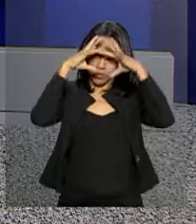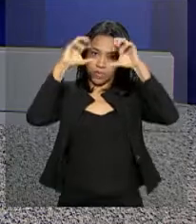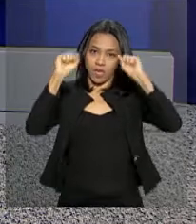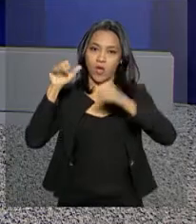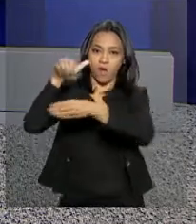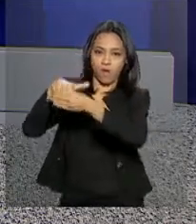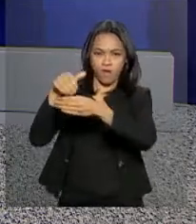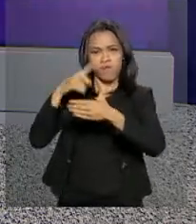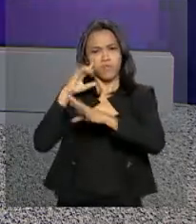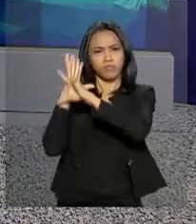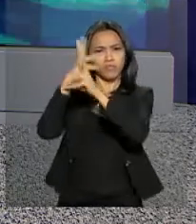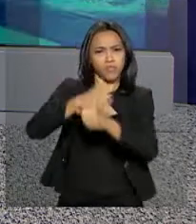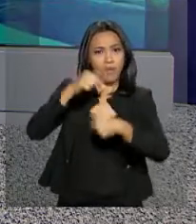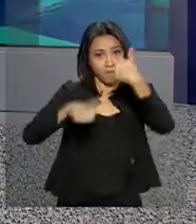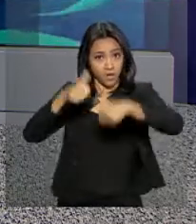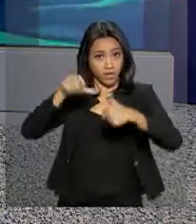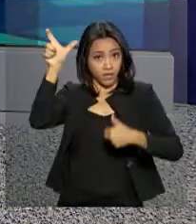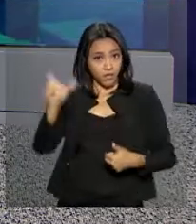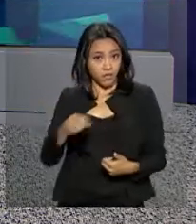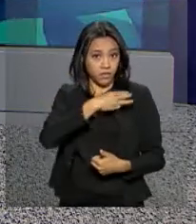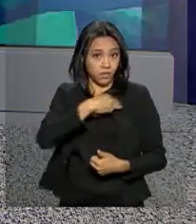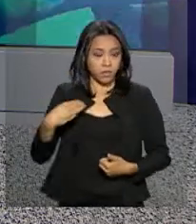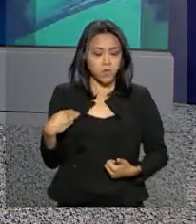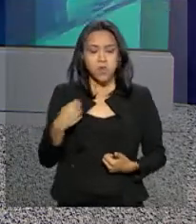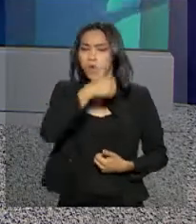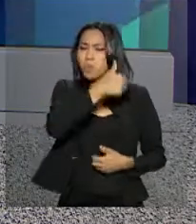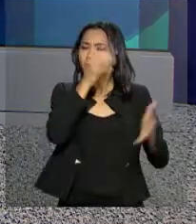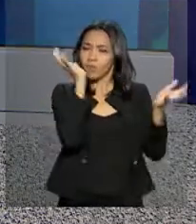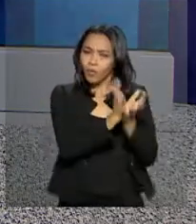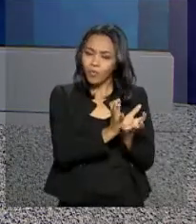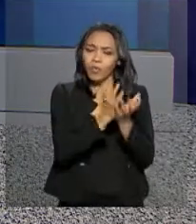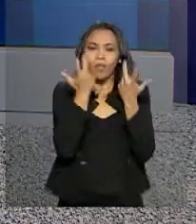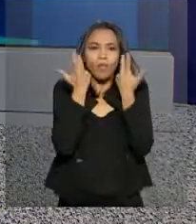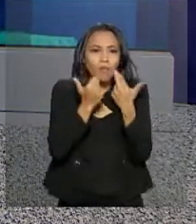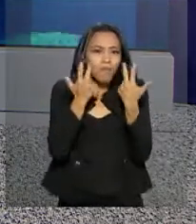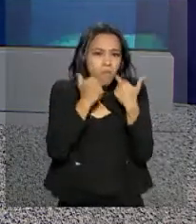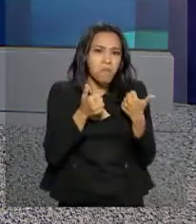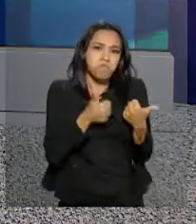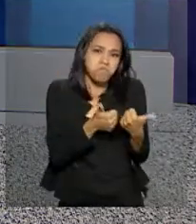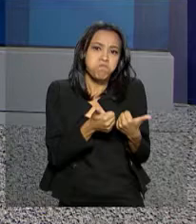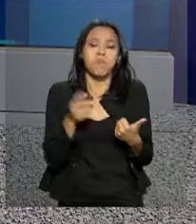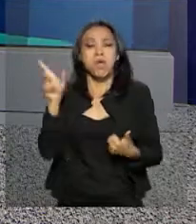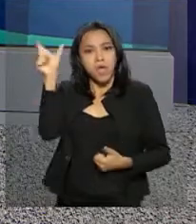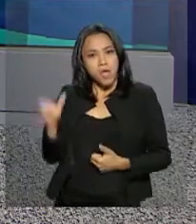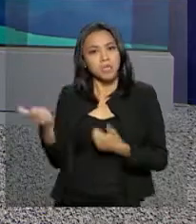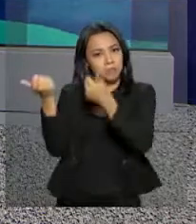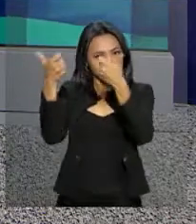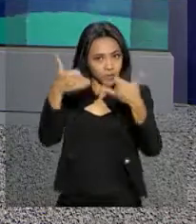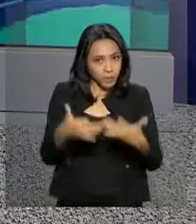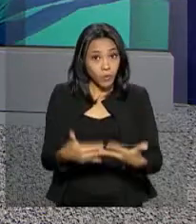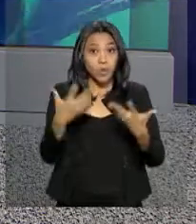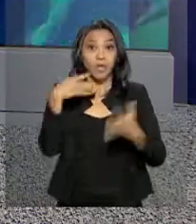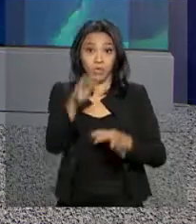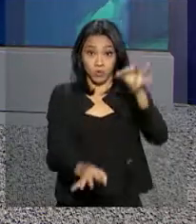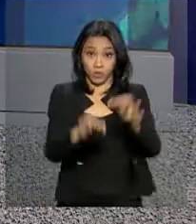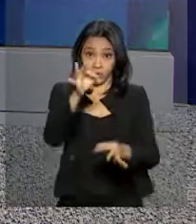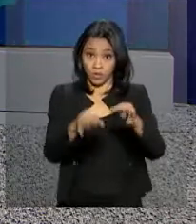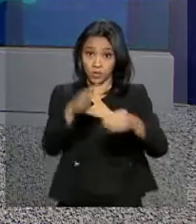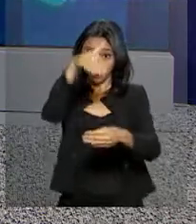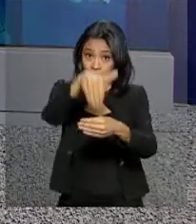eleições segundo ela o primeiro turno transcorreu com normalidade esperada rosa beber disse ainda que a justiça eleitoral